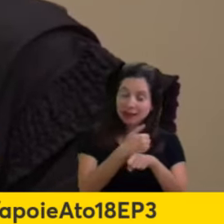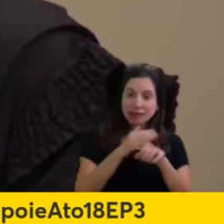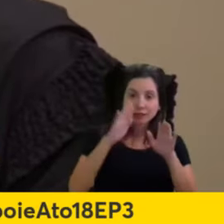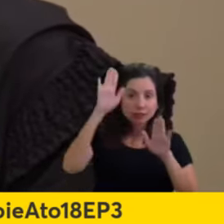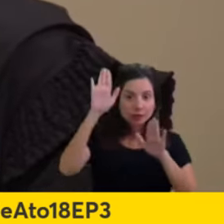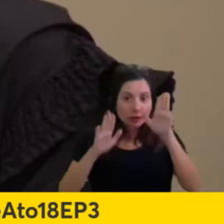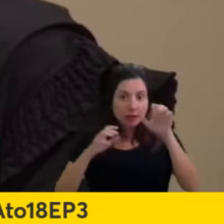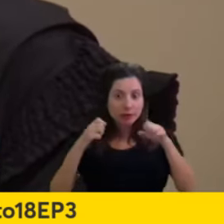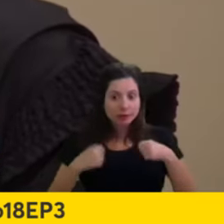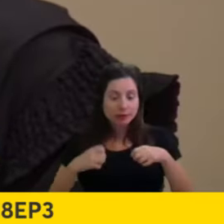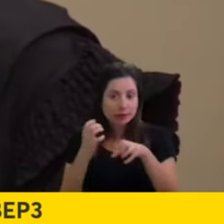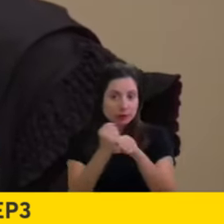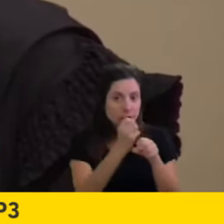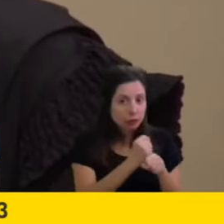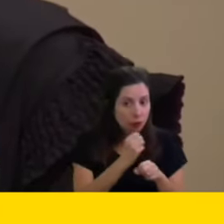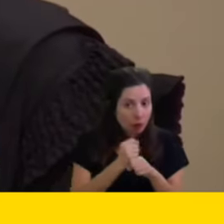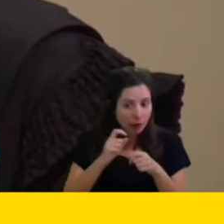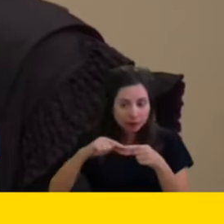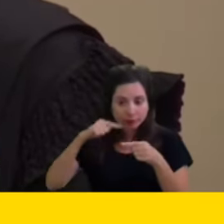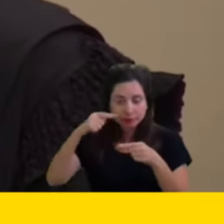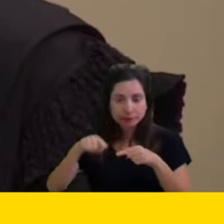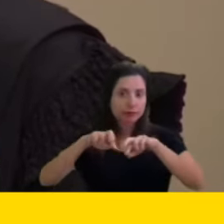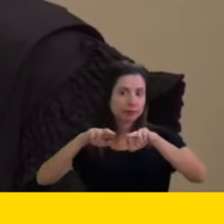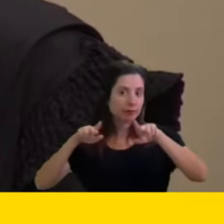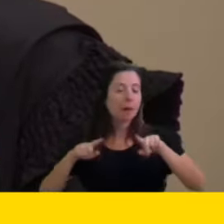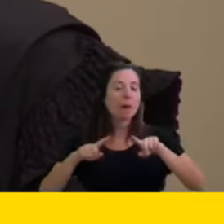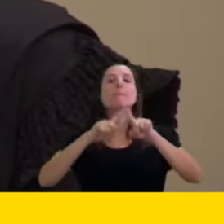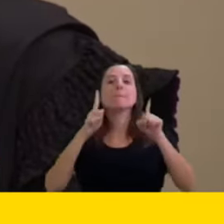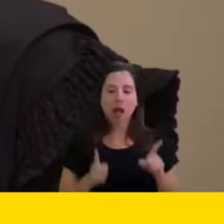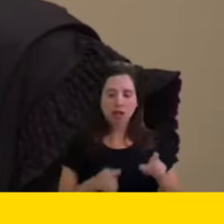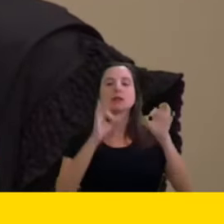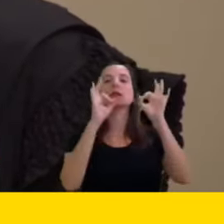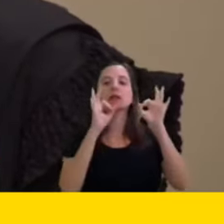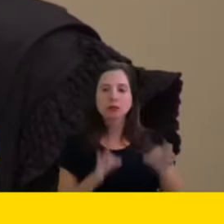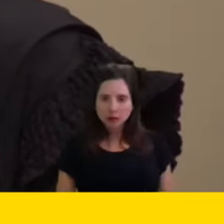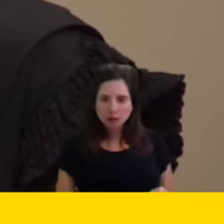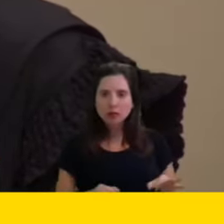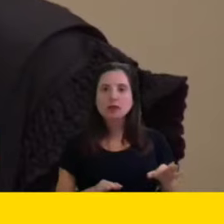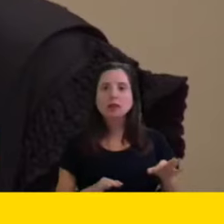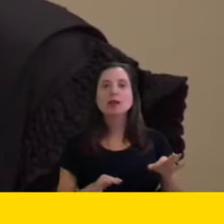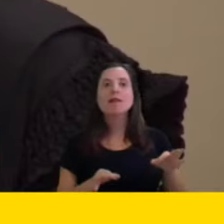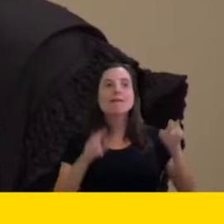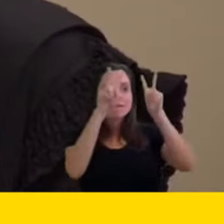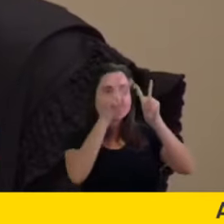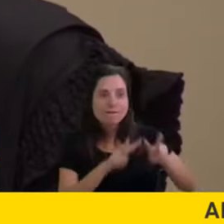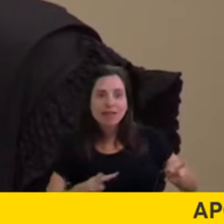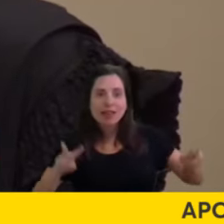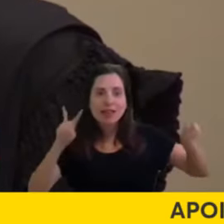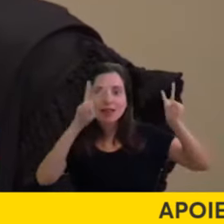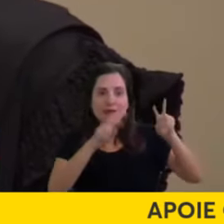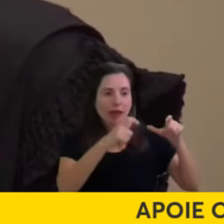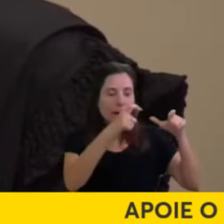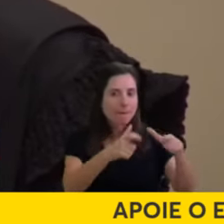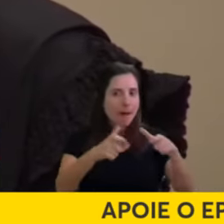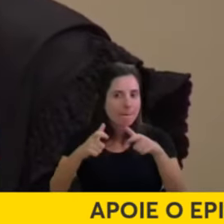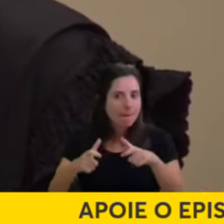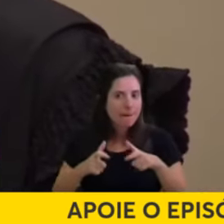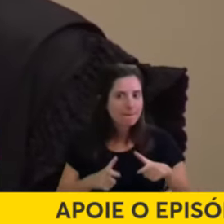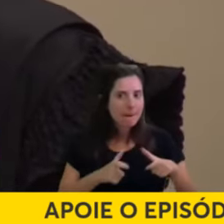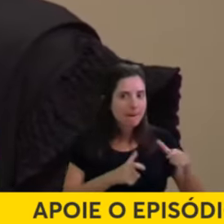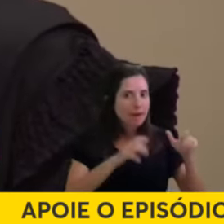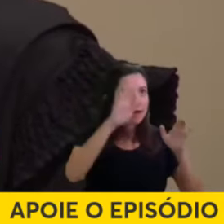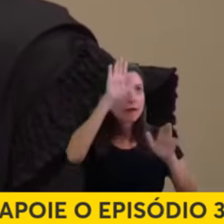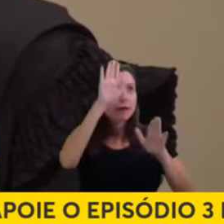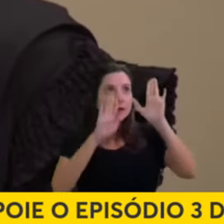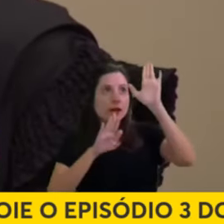despesas da campanha eleitoral posterior diversa mas sim verificar a legitimidade daqueles pleitos Face a cada uma das candidaturas verificando